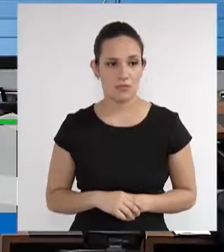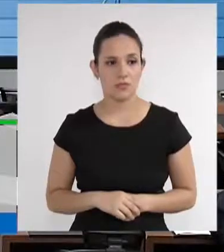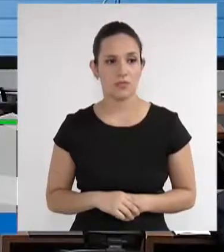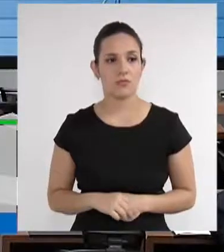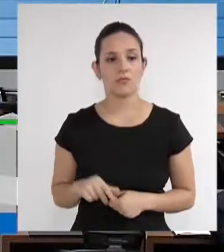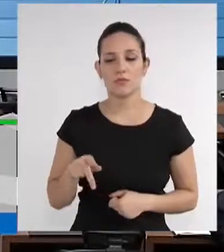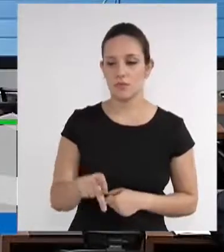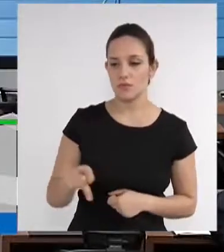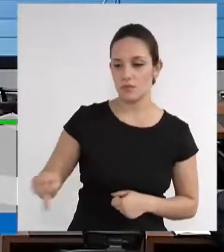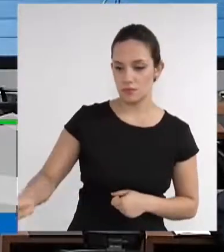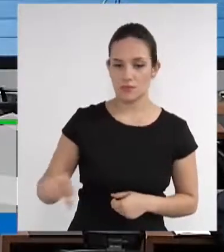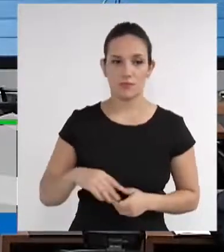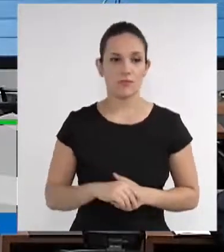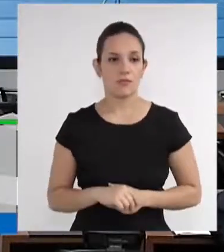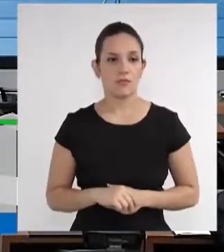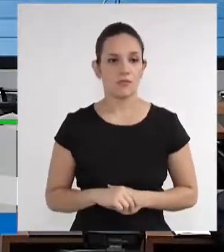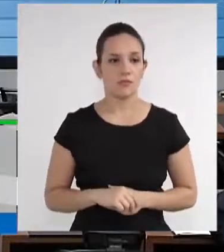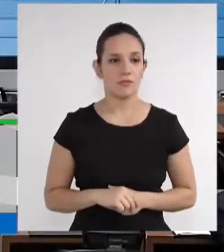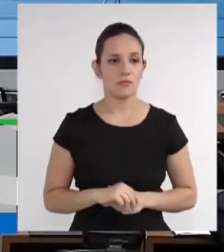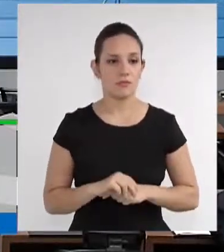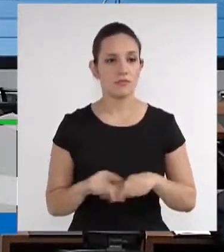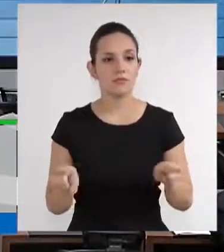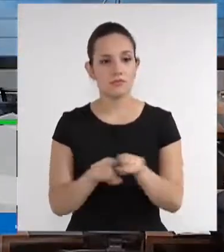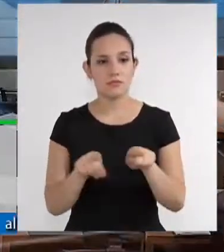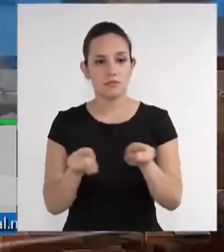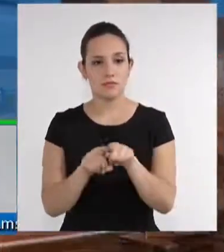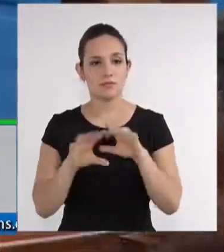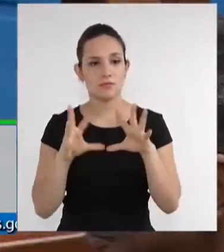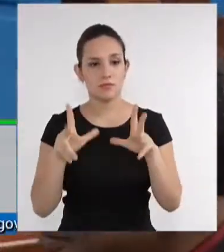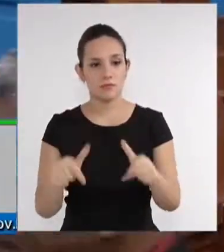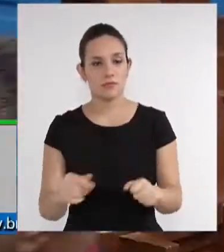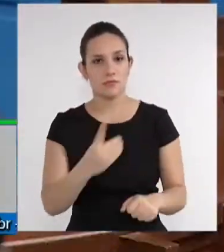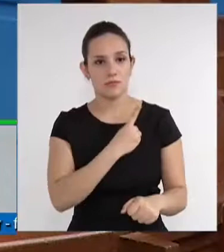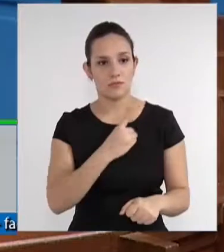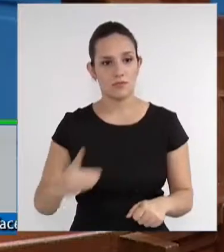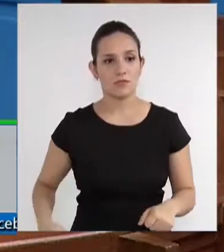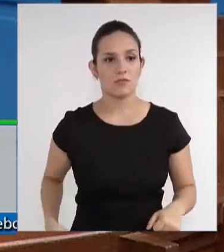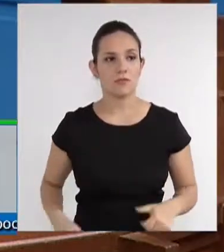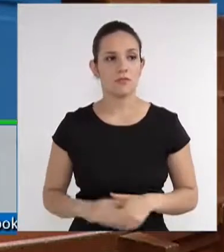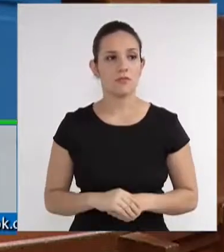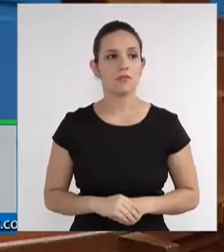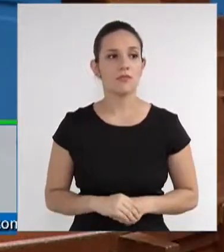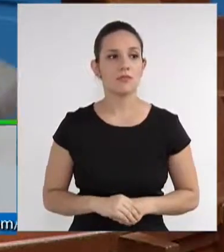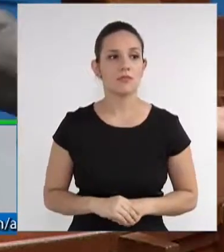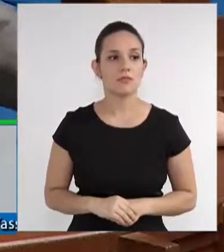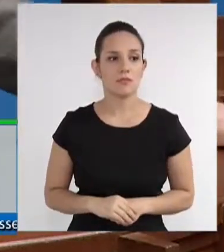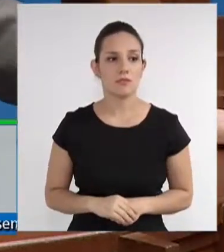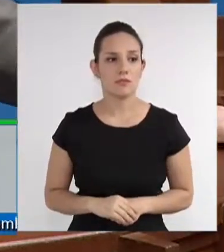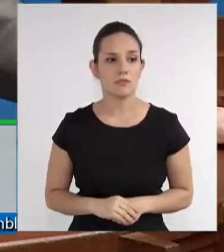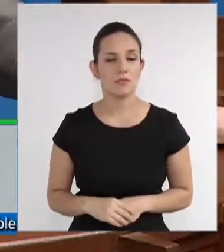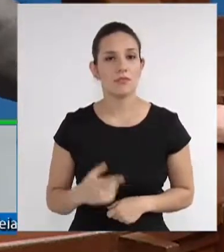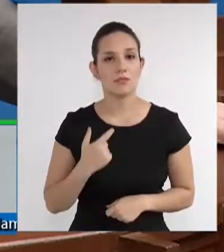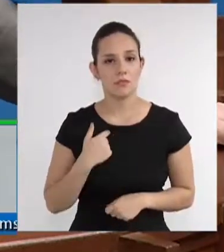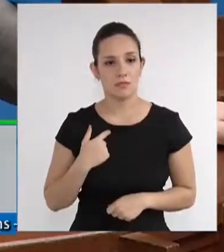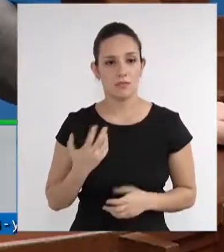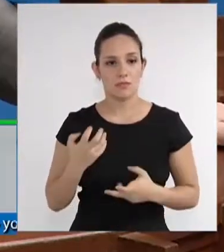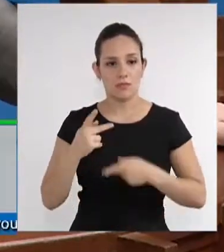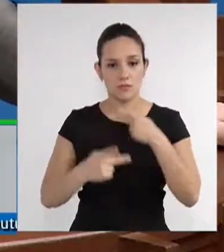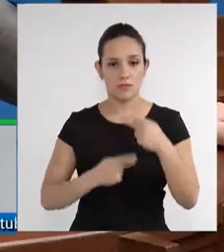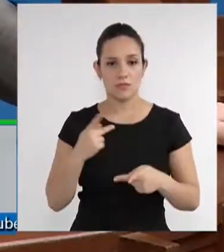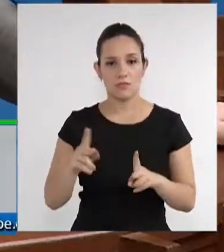Senhor presidente, senhores deputados, o assunto que eu